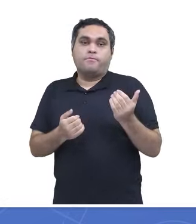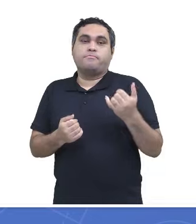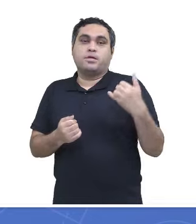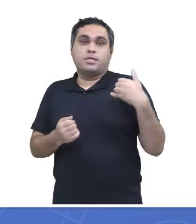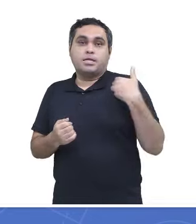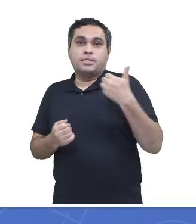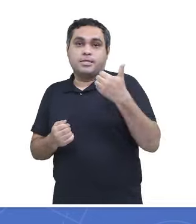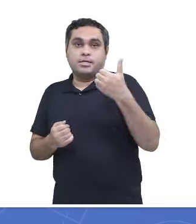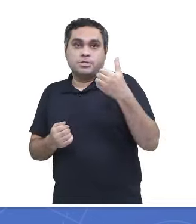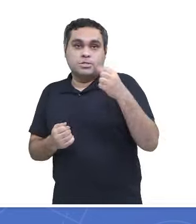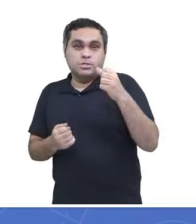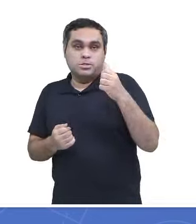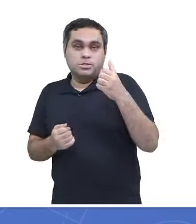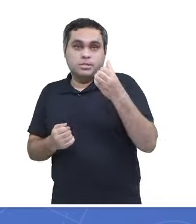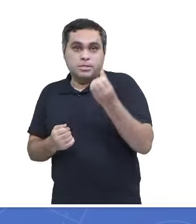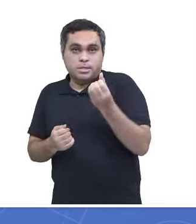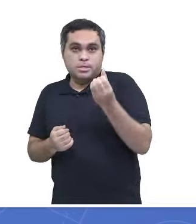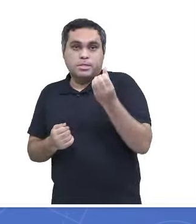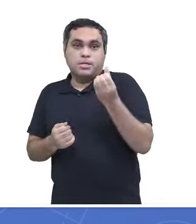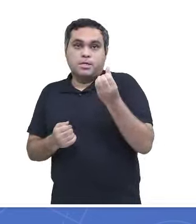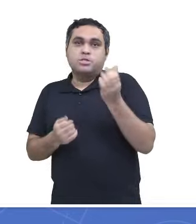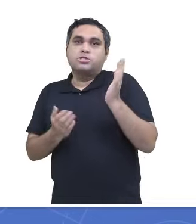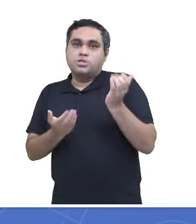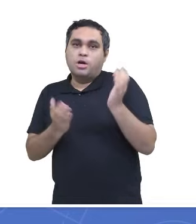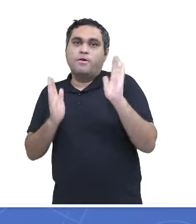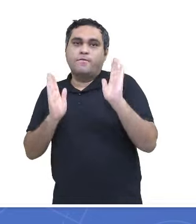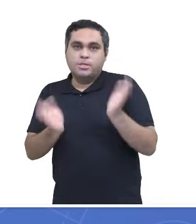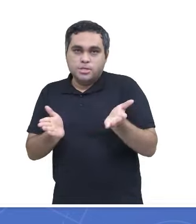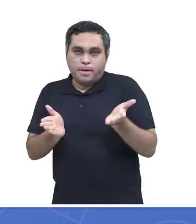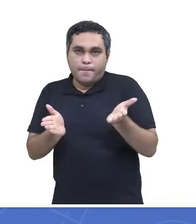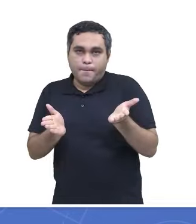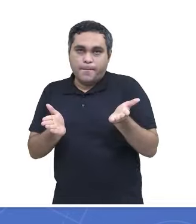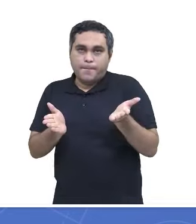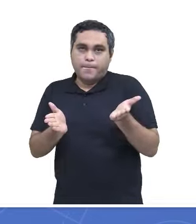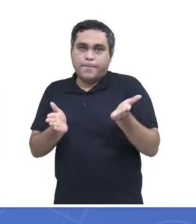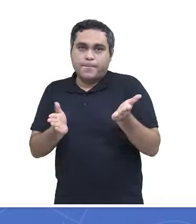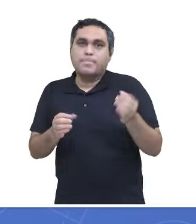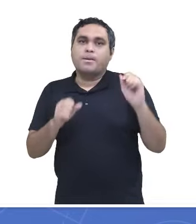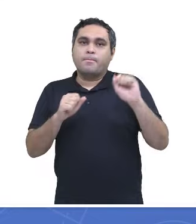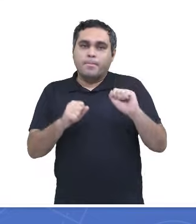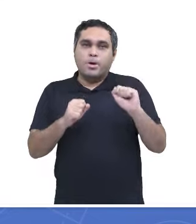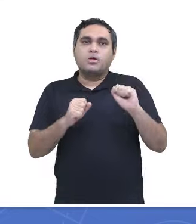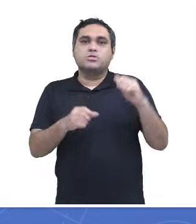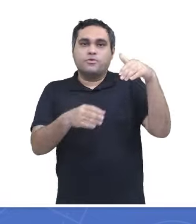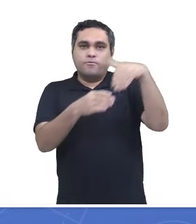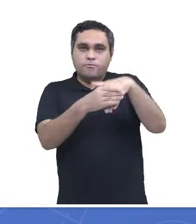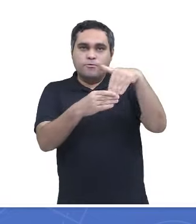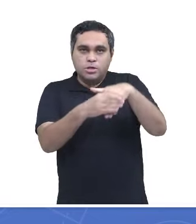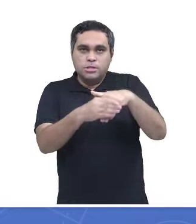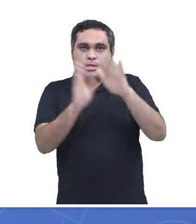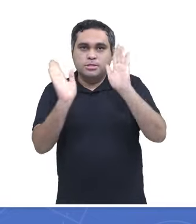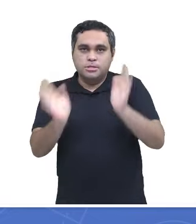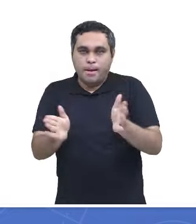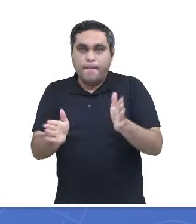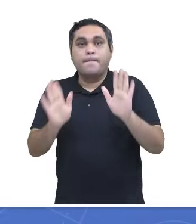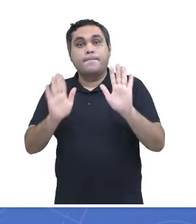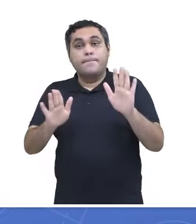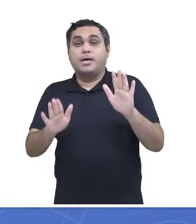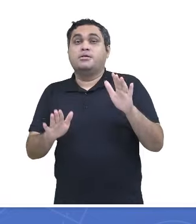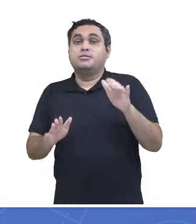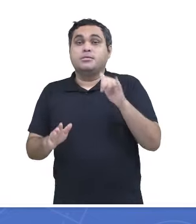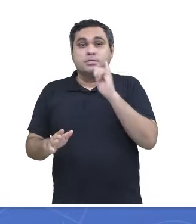eles não podem se candidatar. Eles não podem entrar na vida política. Eles só podem entrar na vida política a